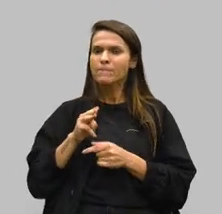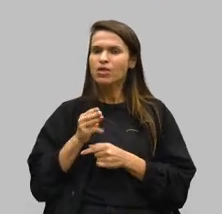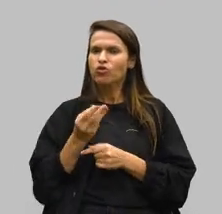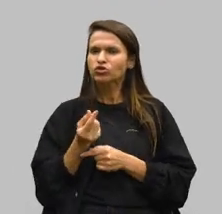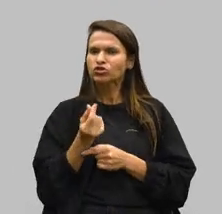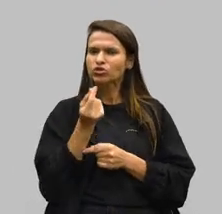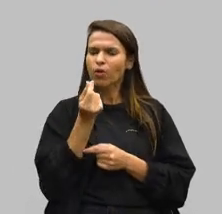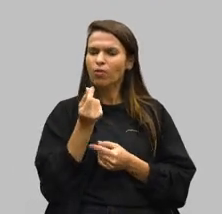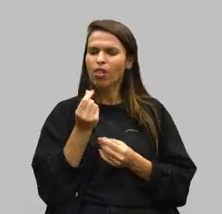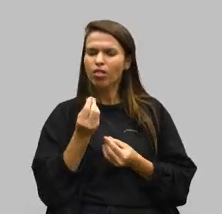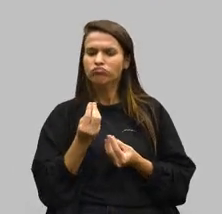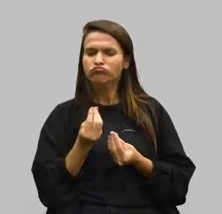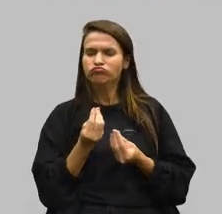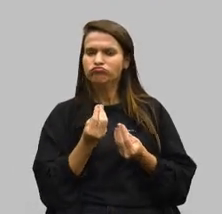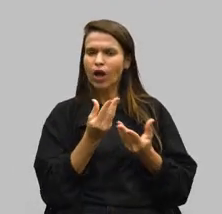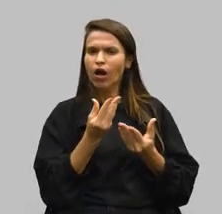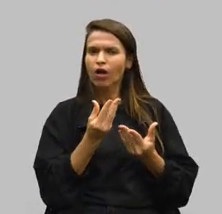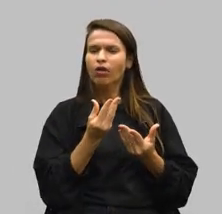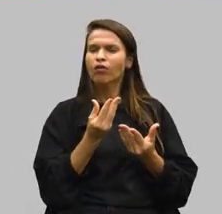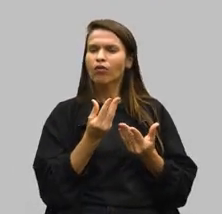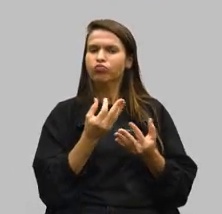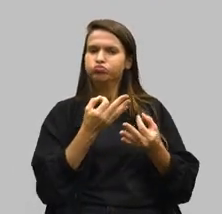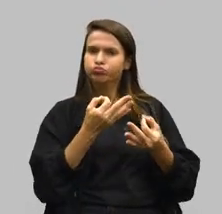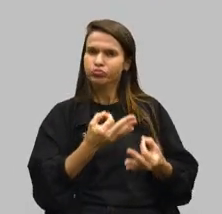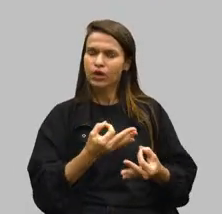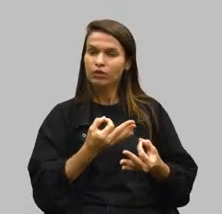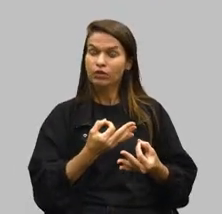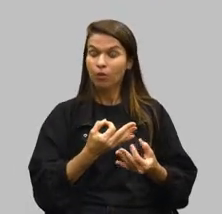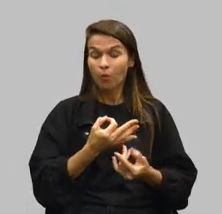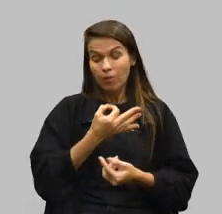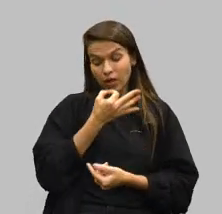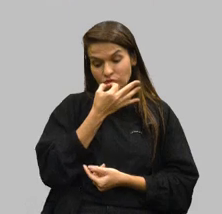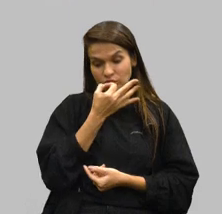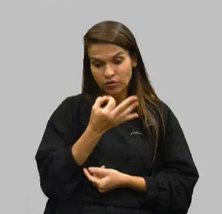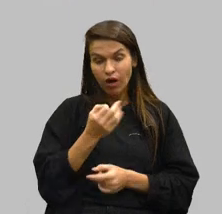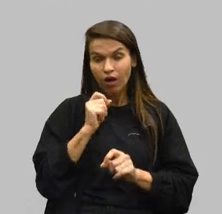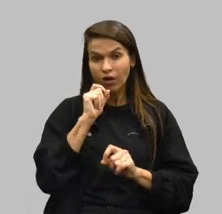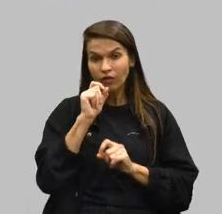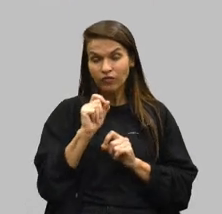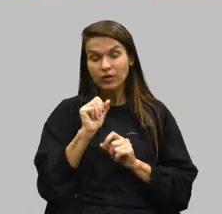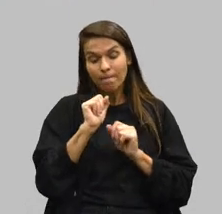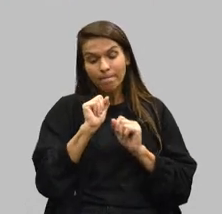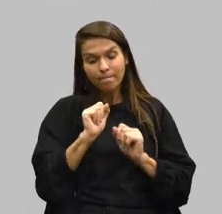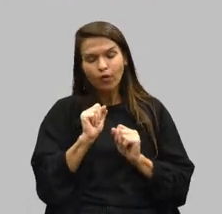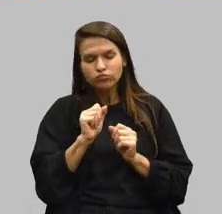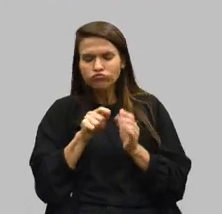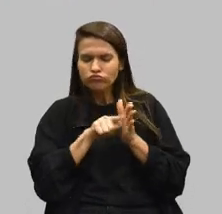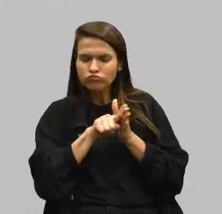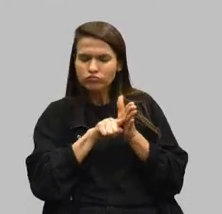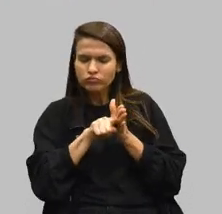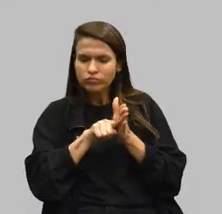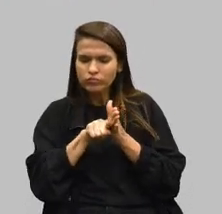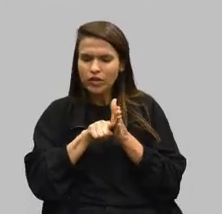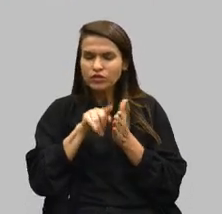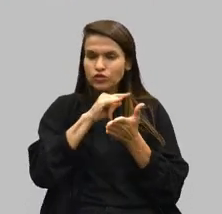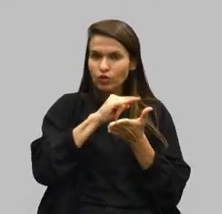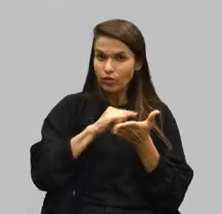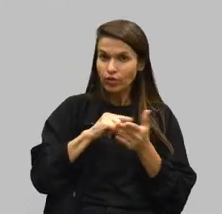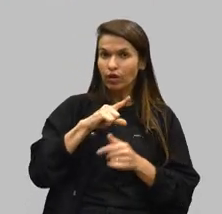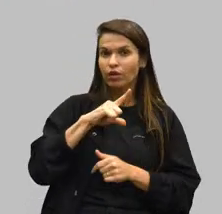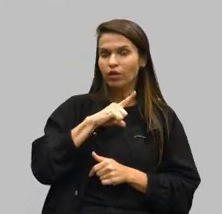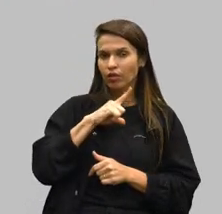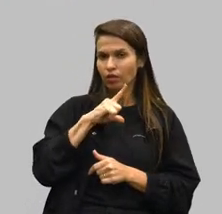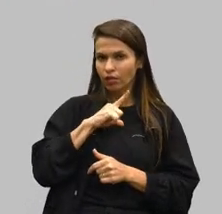entregas devidas e uma sugestão é que a senhora possa apurar Esses contratos que existem com